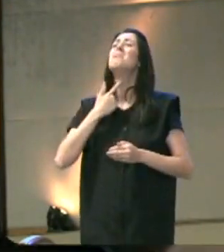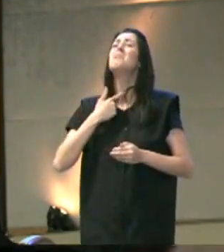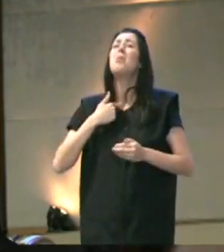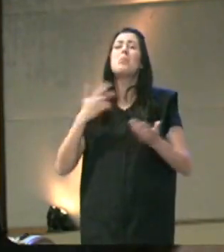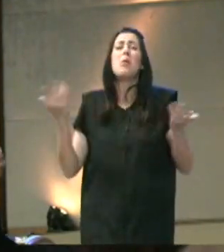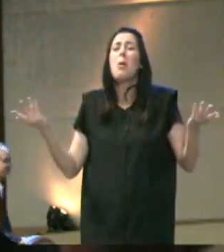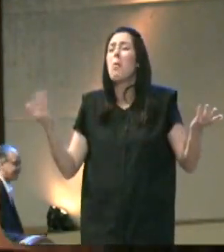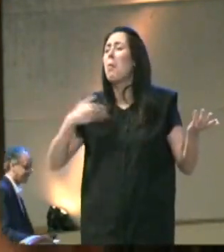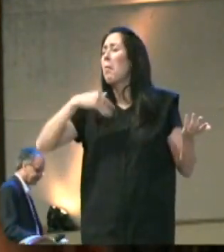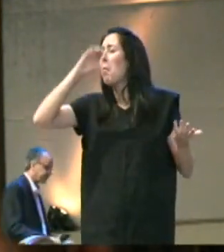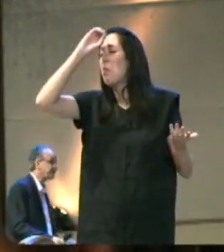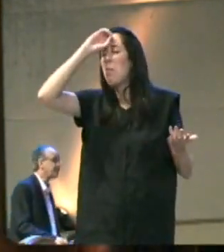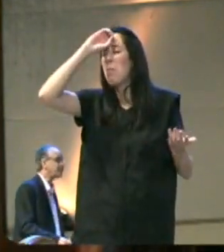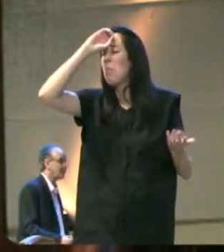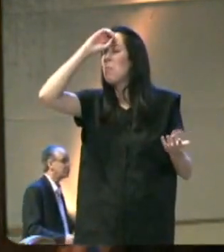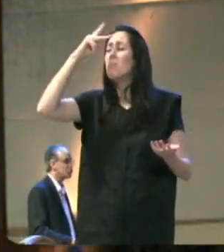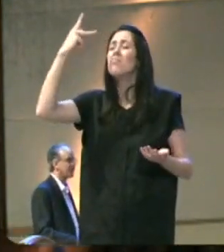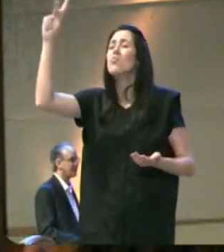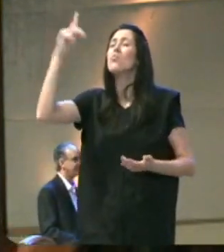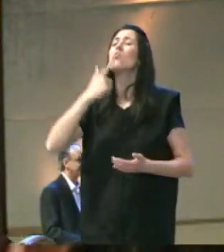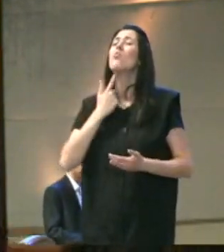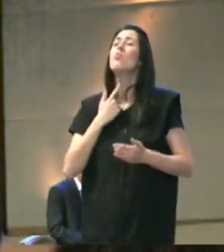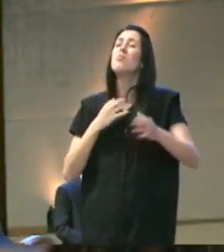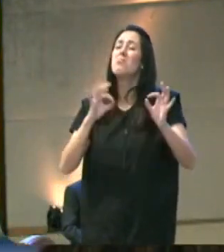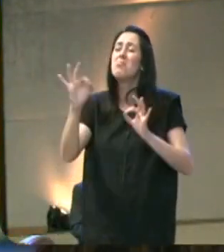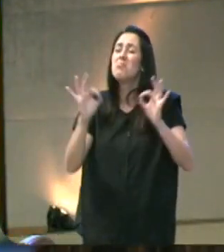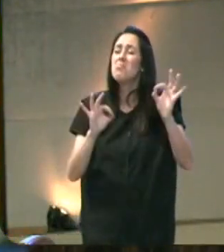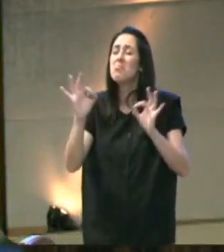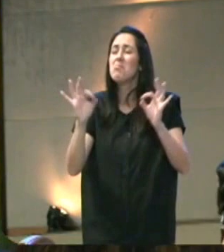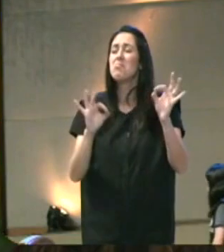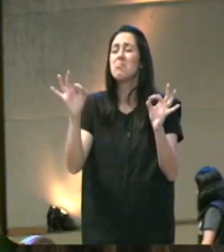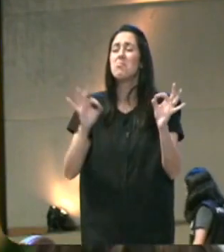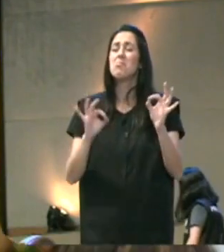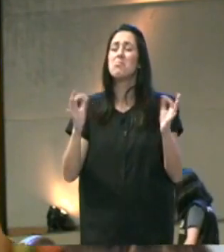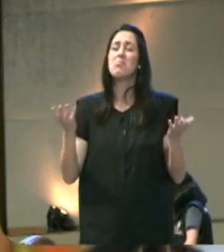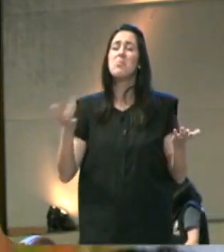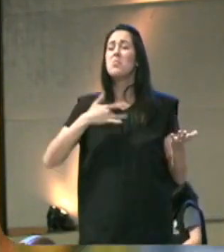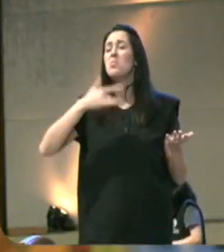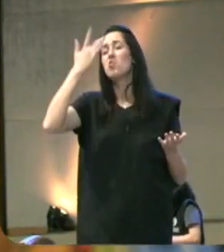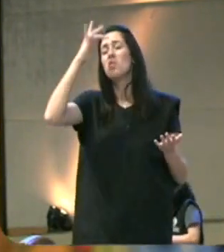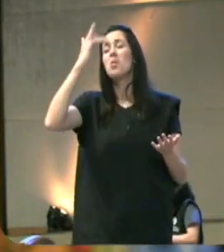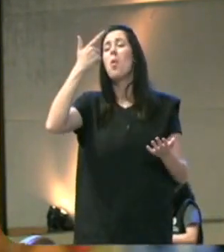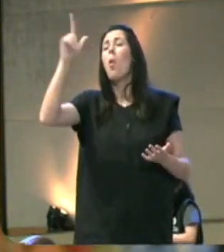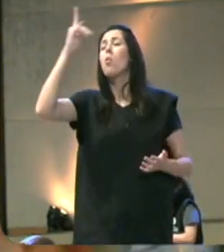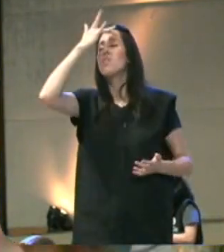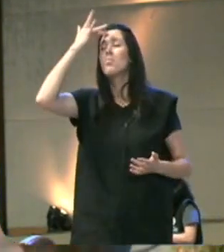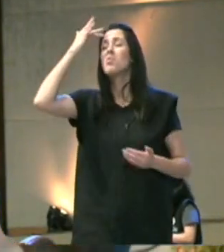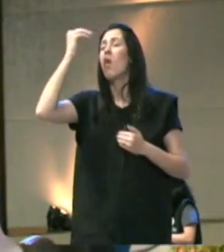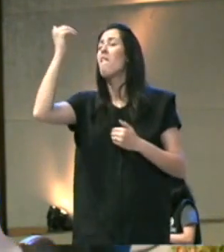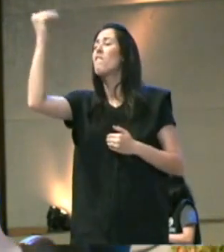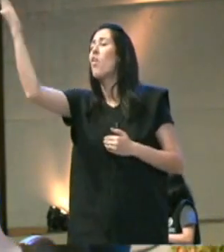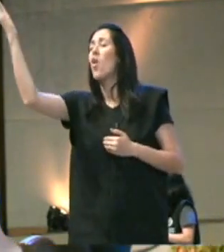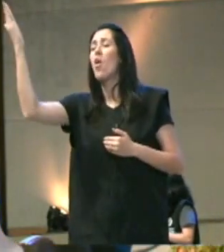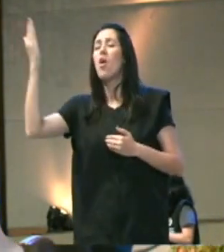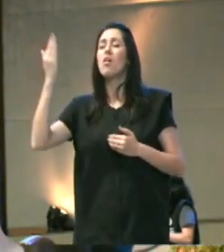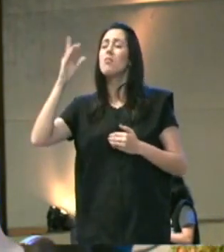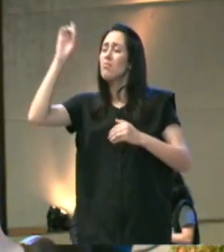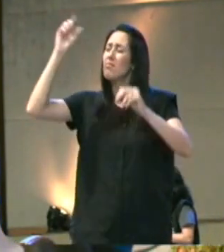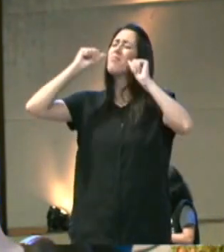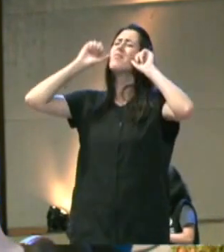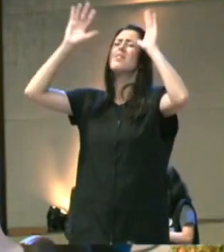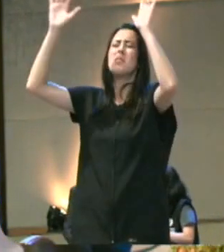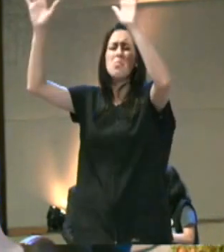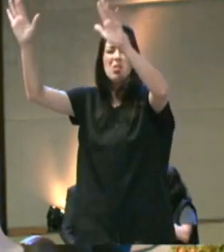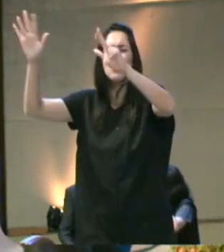feito. Talvez tenha alguém que não está aqui nesse ambiente, mas que precisa ser visitado agora. Então, onde